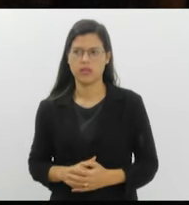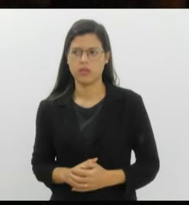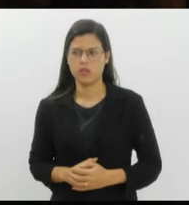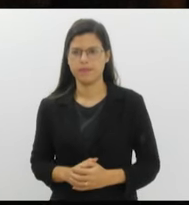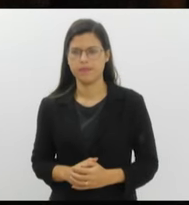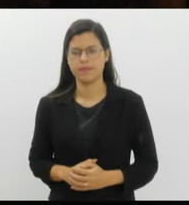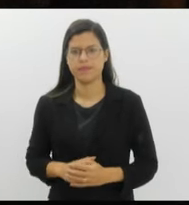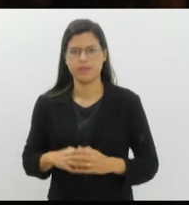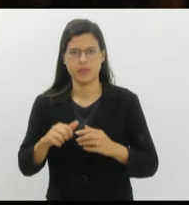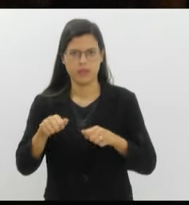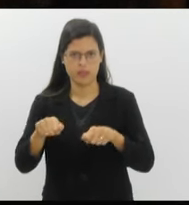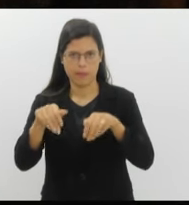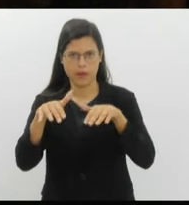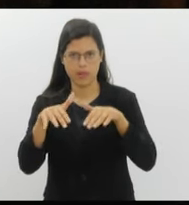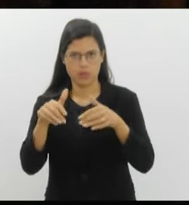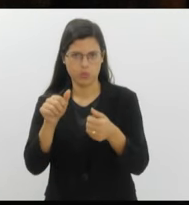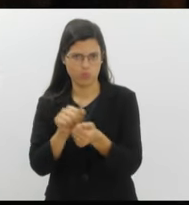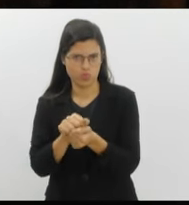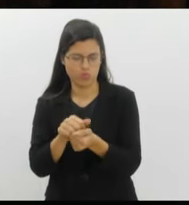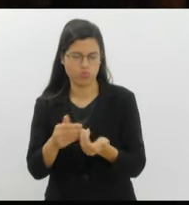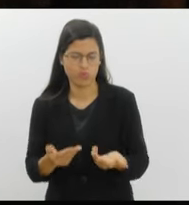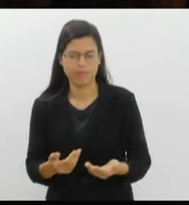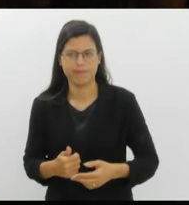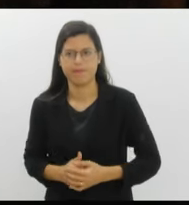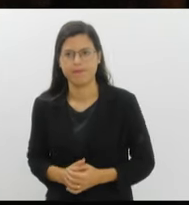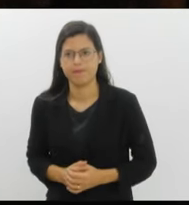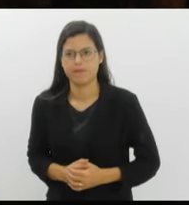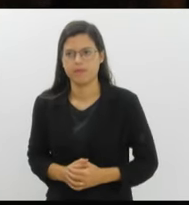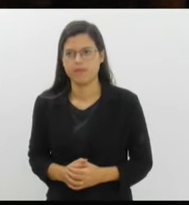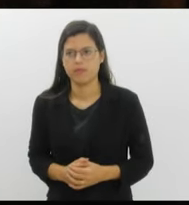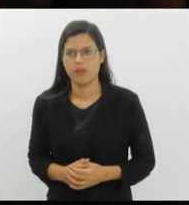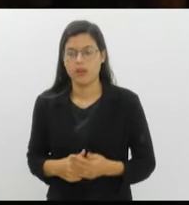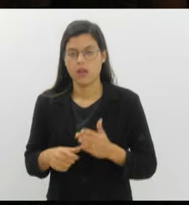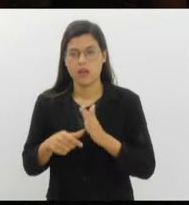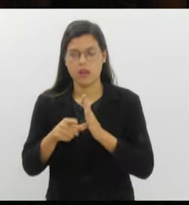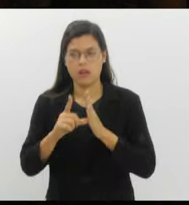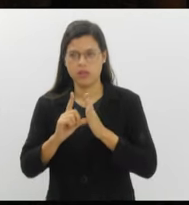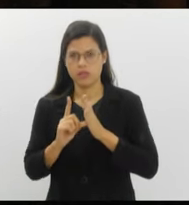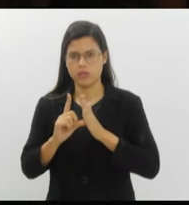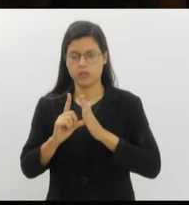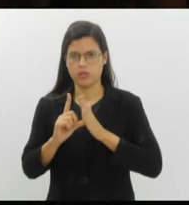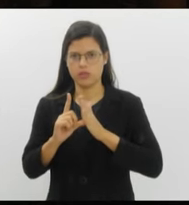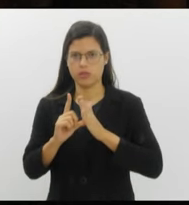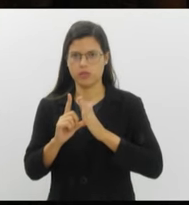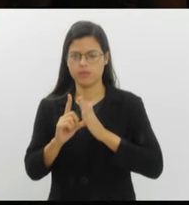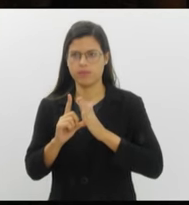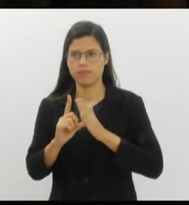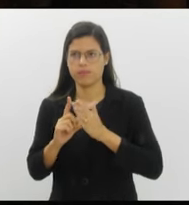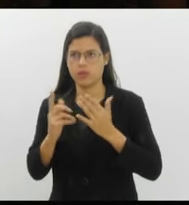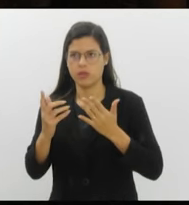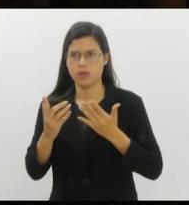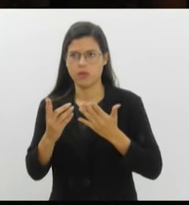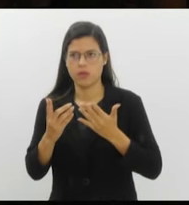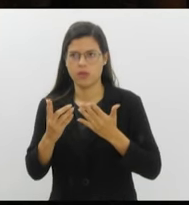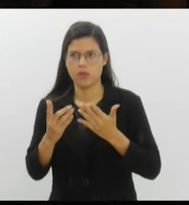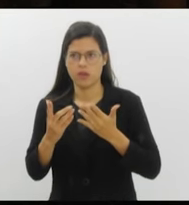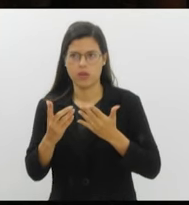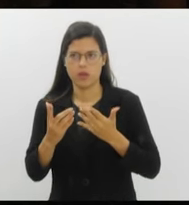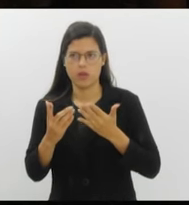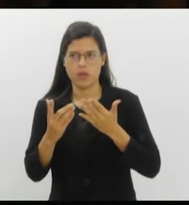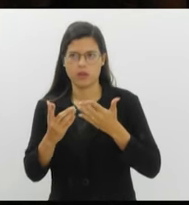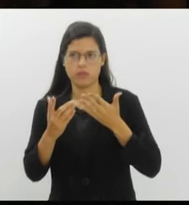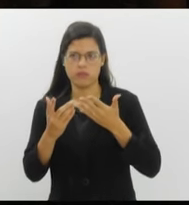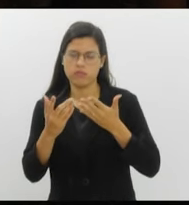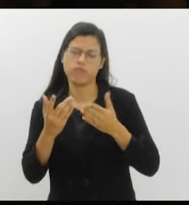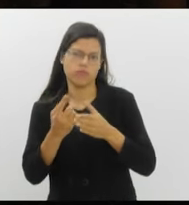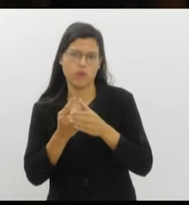nesse plenário conosco. Quero, antes de mais nada, não obstante não fazer parte do meu grupo político,